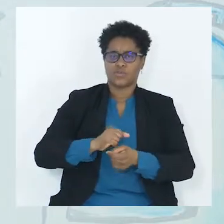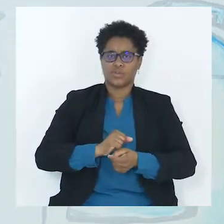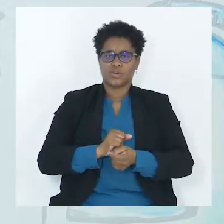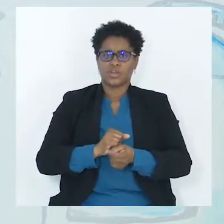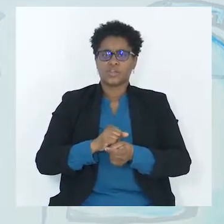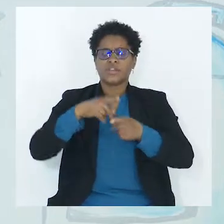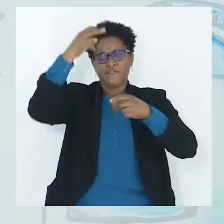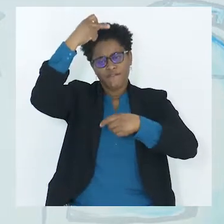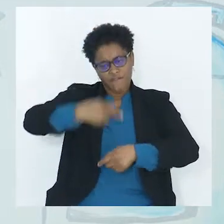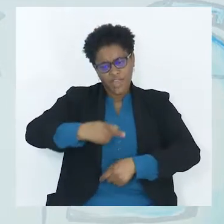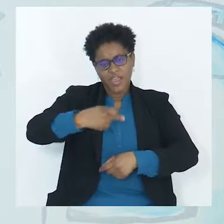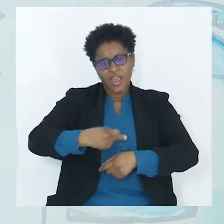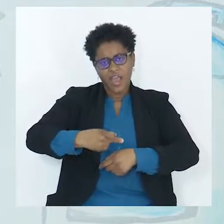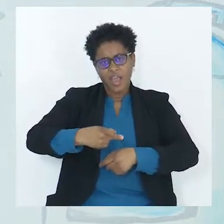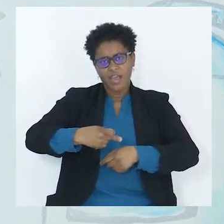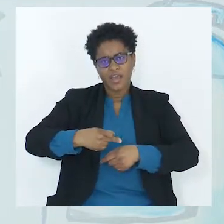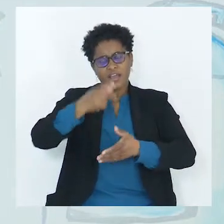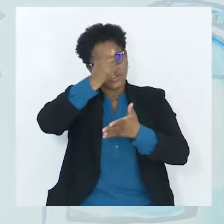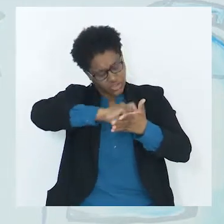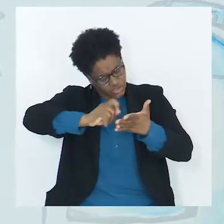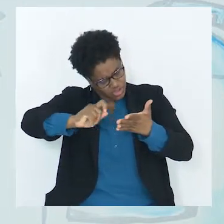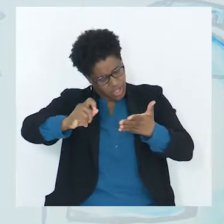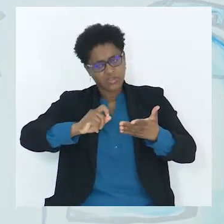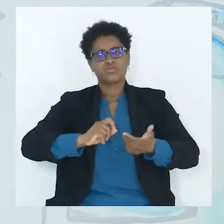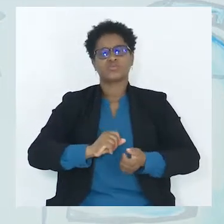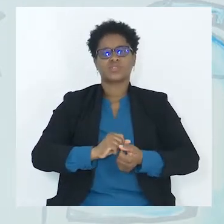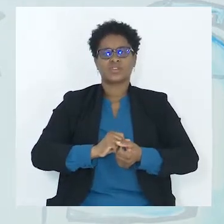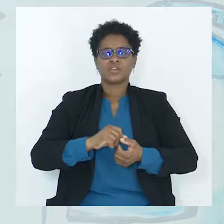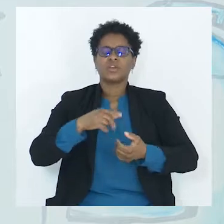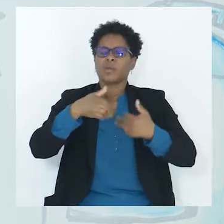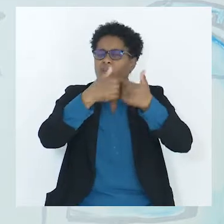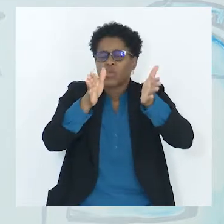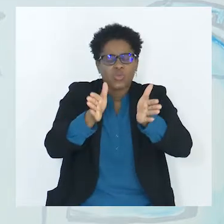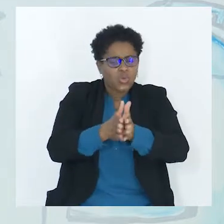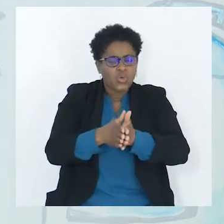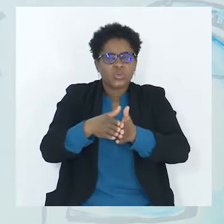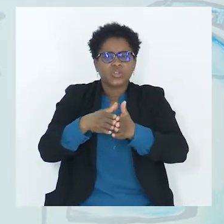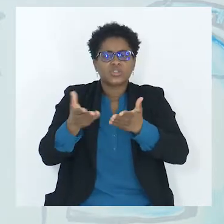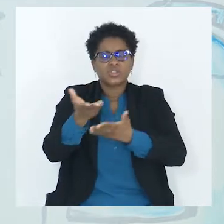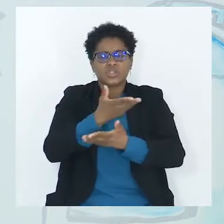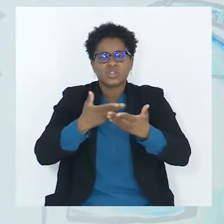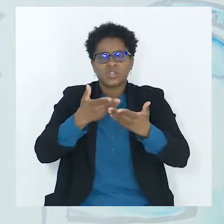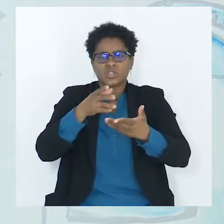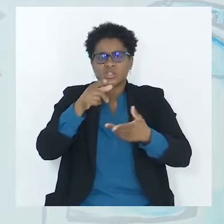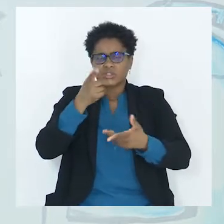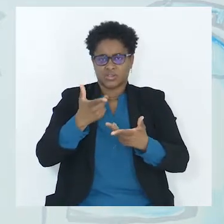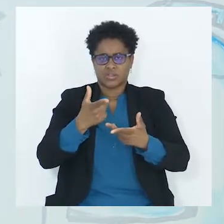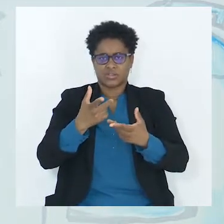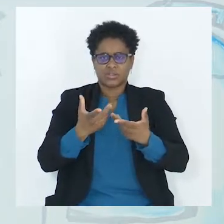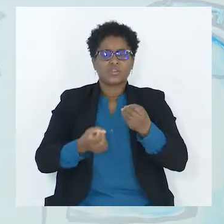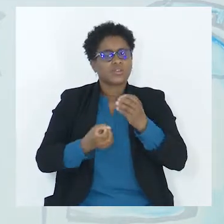objetivo de ficarem registrados para que todas as gerações